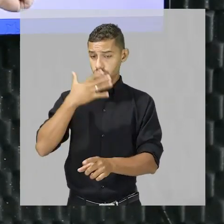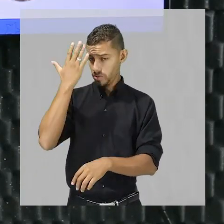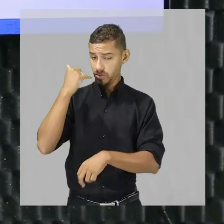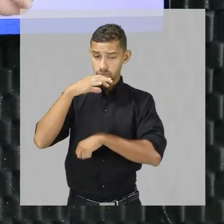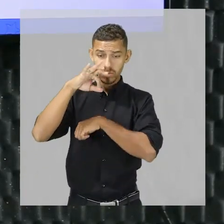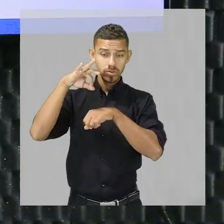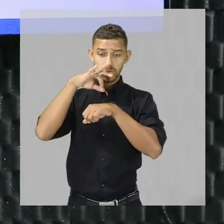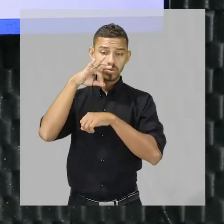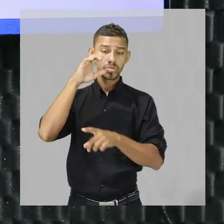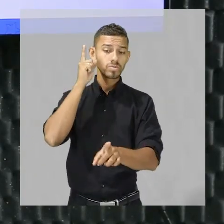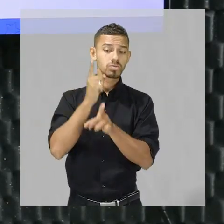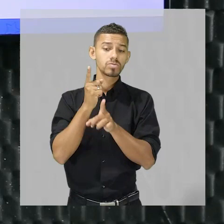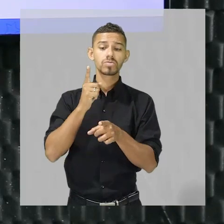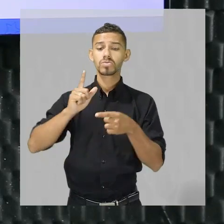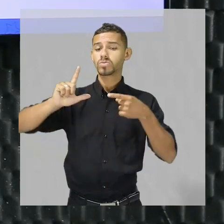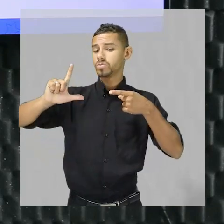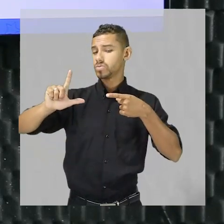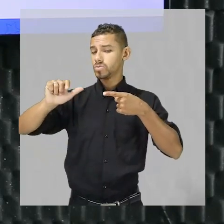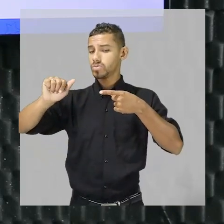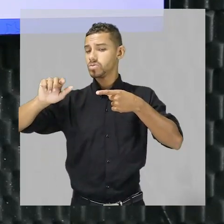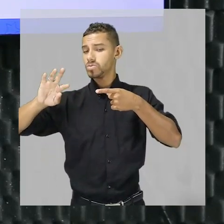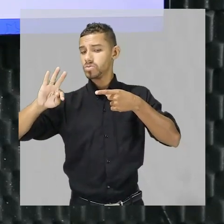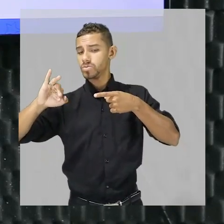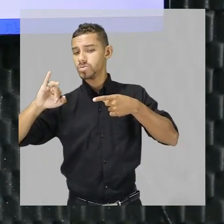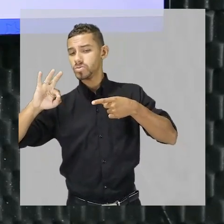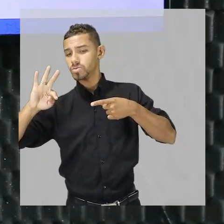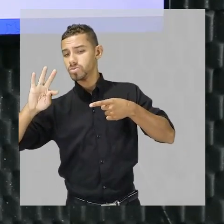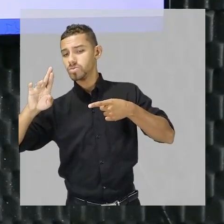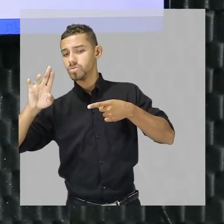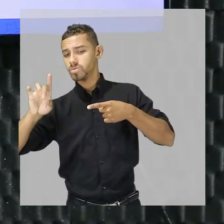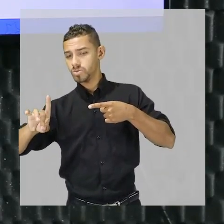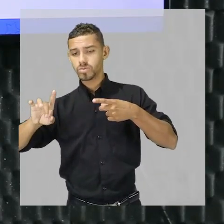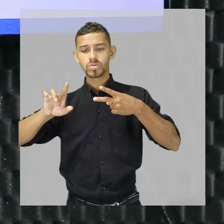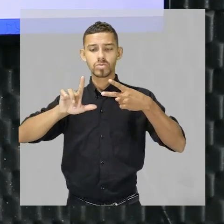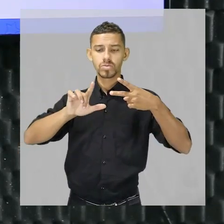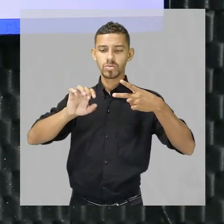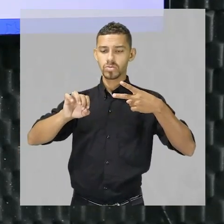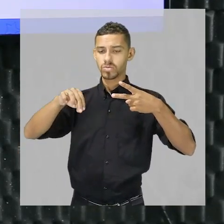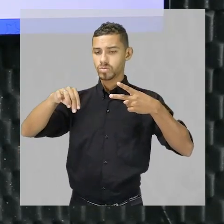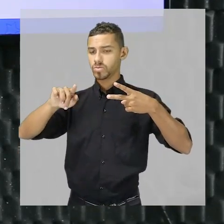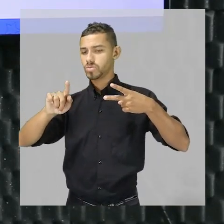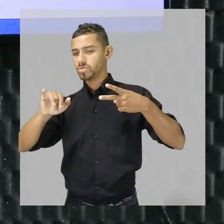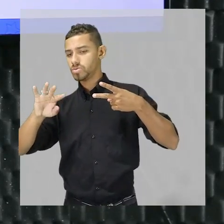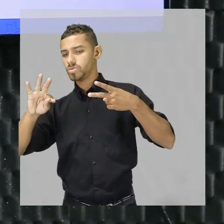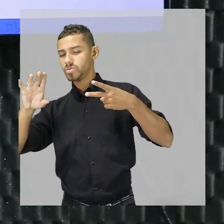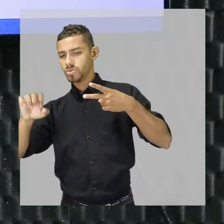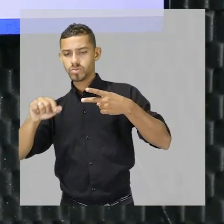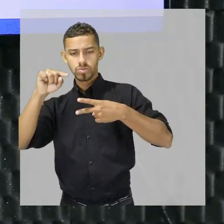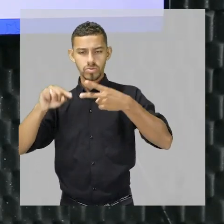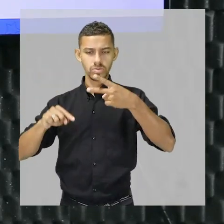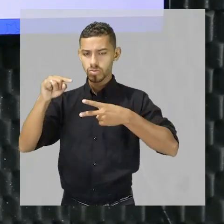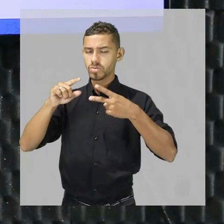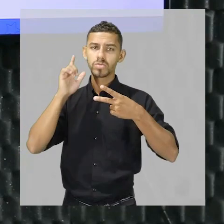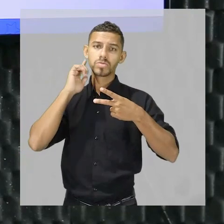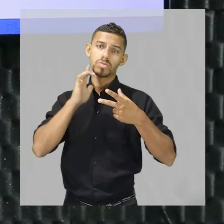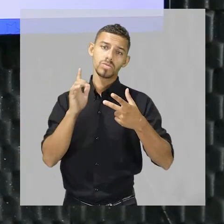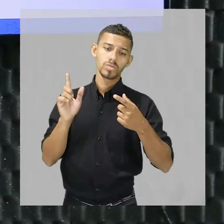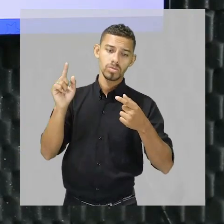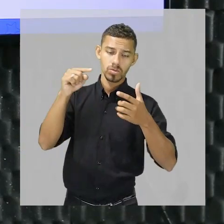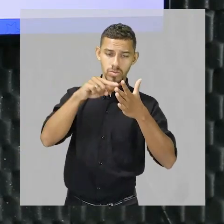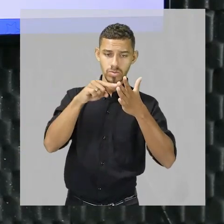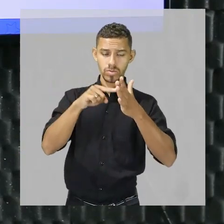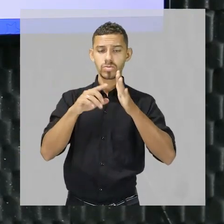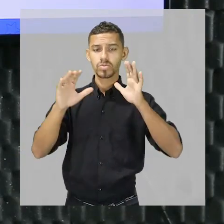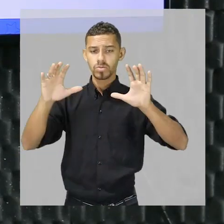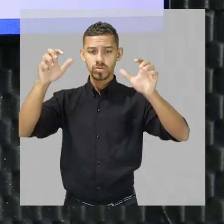os ditos princípios a latitude e a longitude. A confusão está aí, né, galera? A latitude e a longitude são pontos,